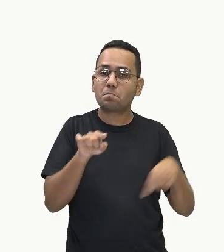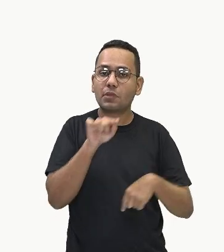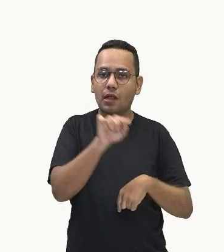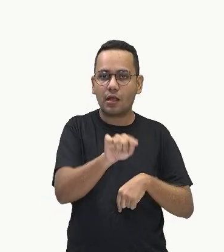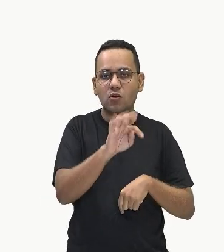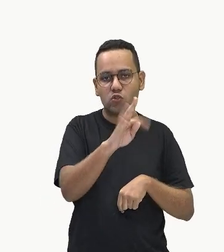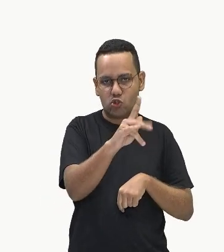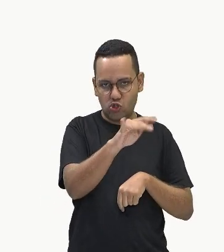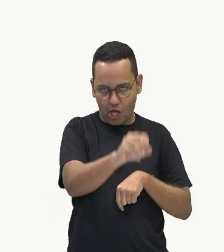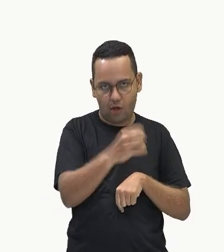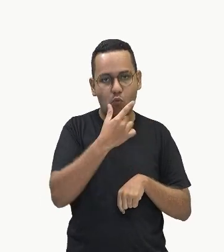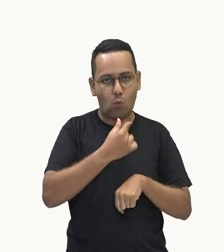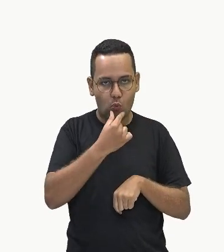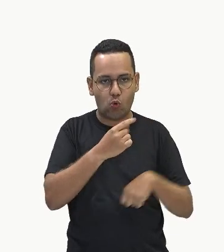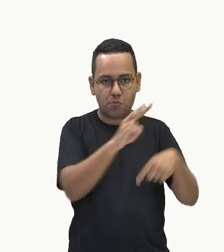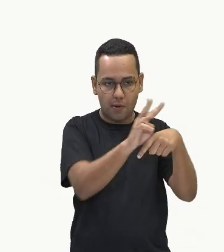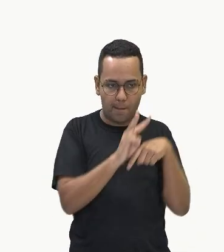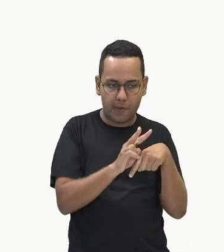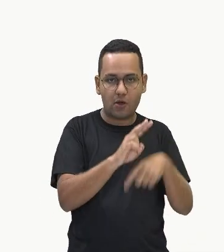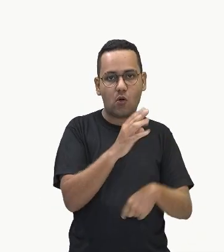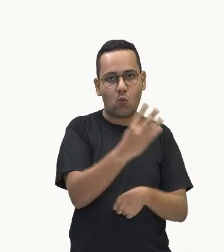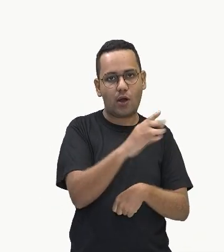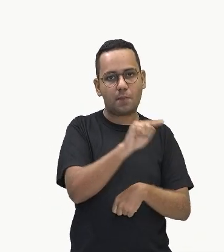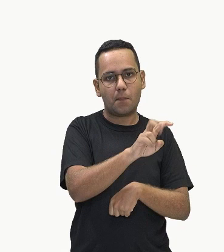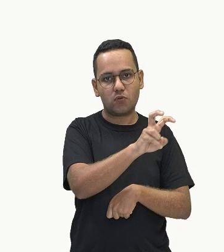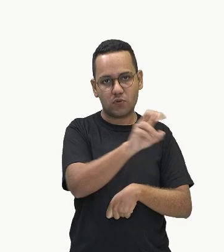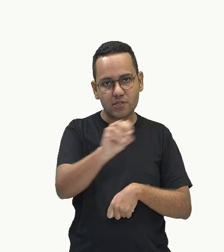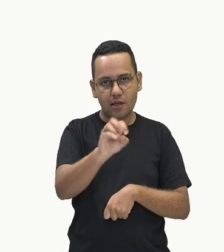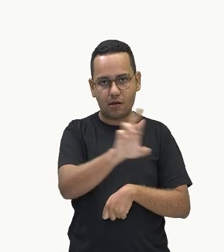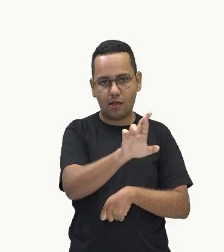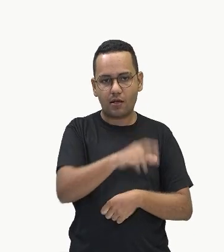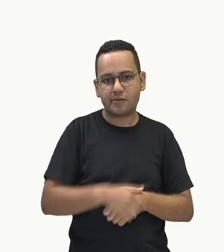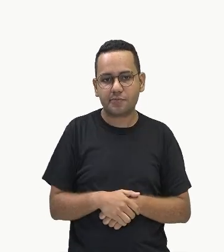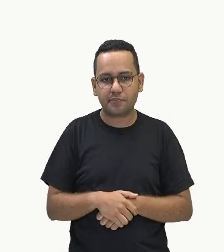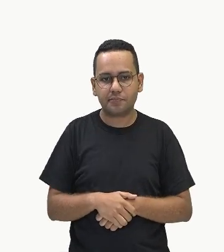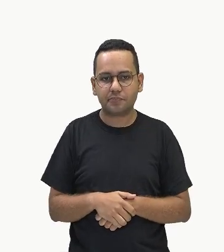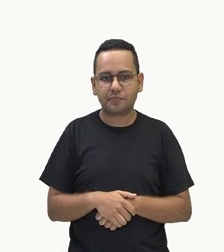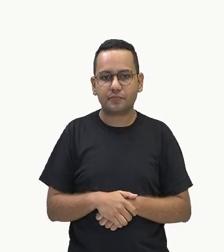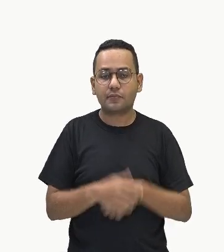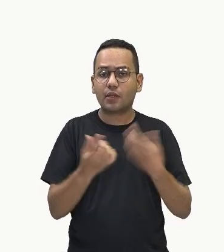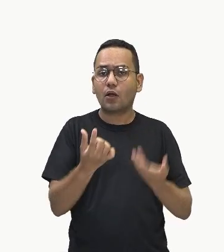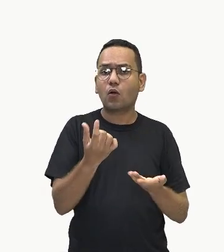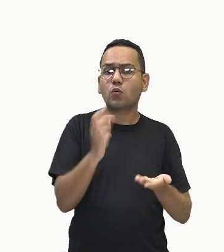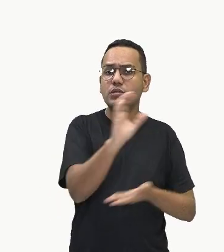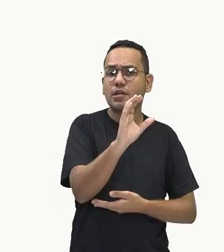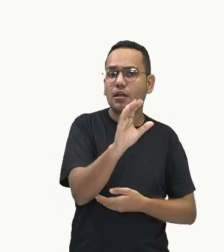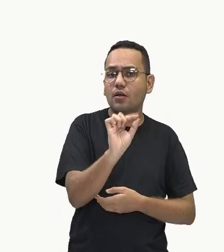R$ 4.500, quem vai ser o nosso capital? Exatamente os R$